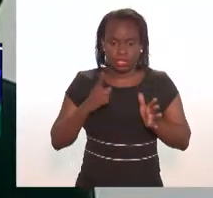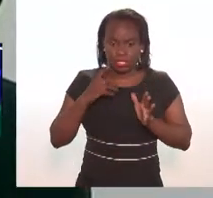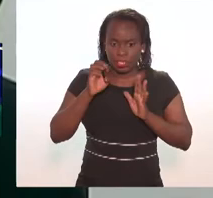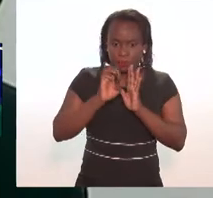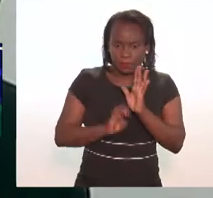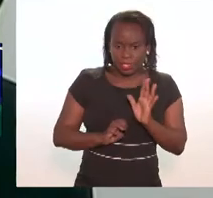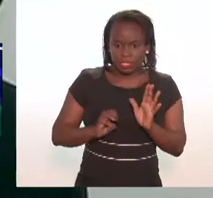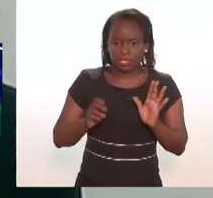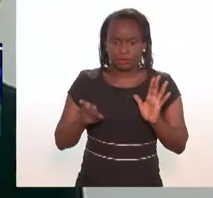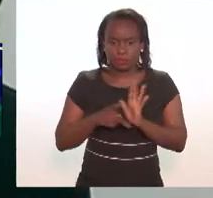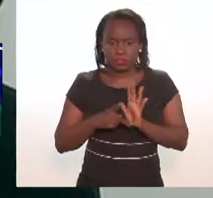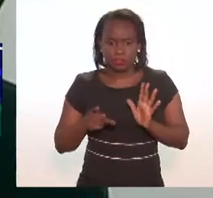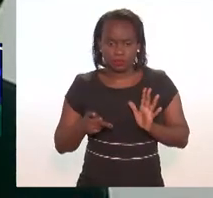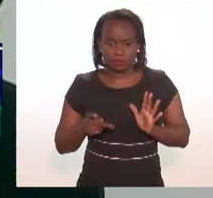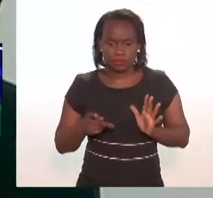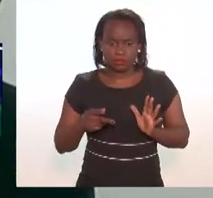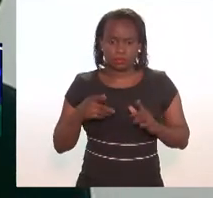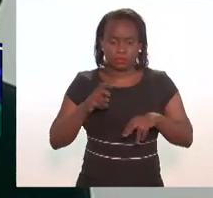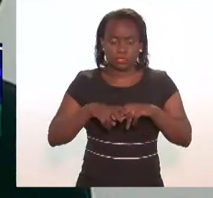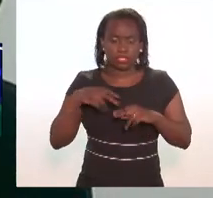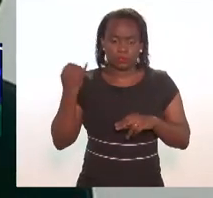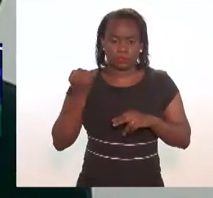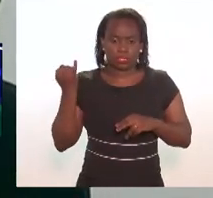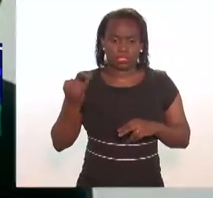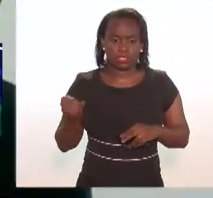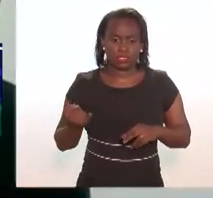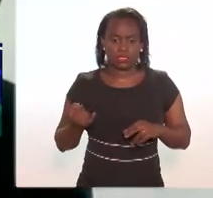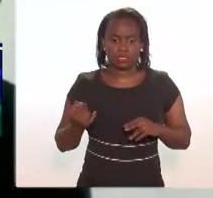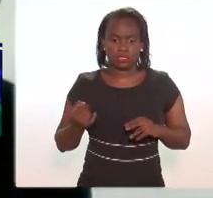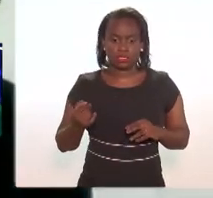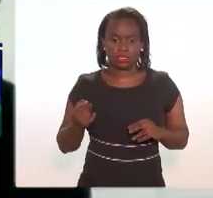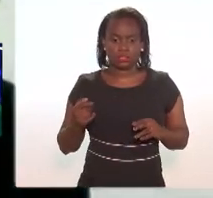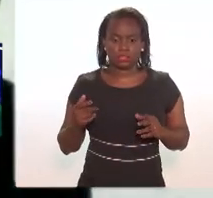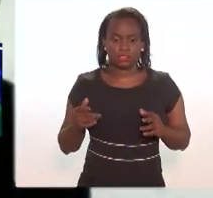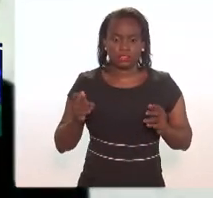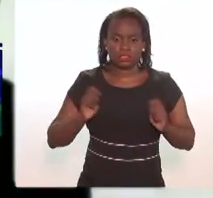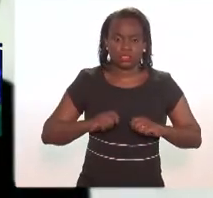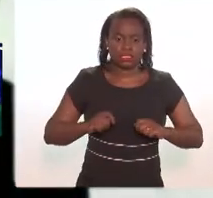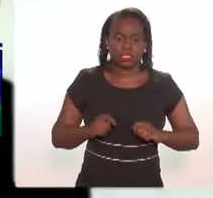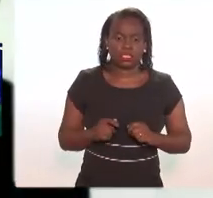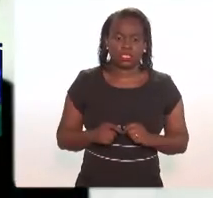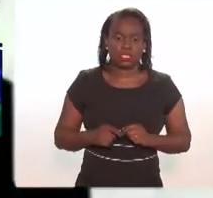no sentido de nós não pudéssemos, pela importância, não. Se nós pudéssemos dar...